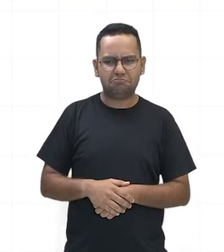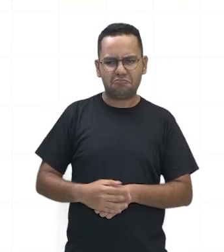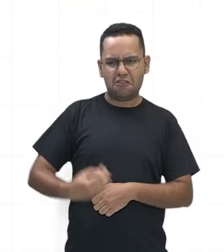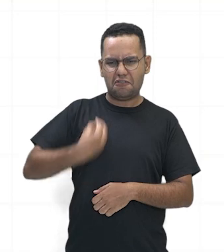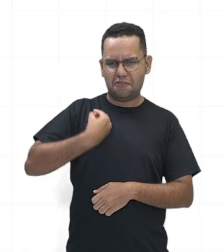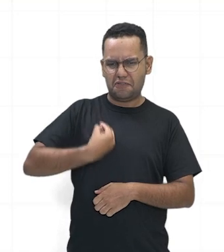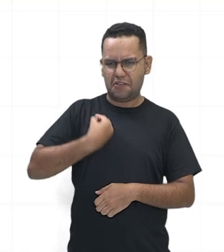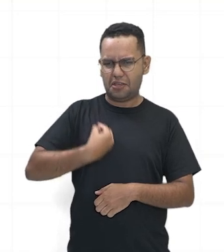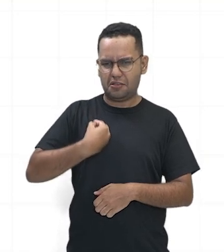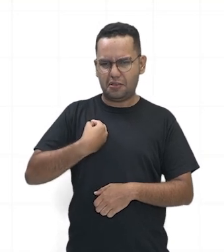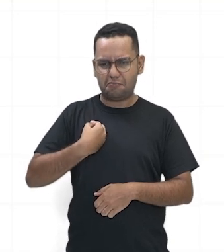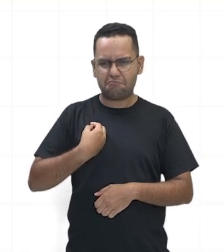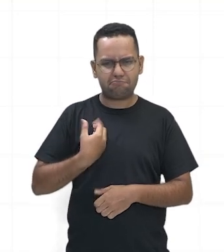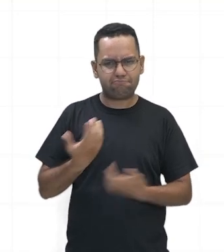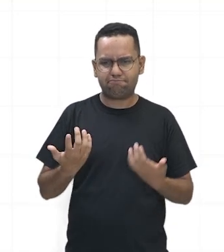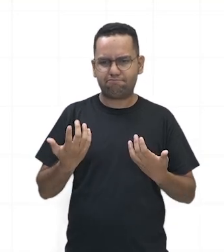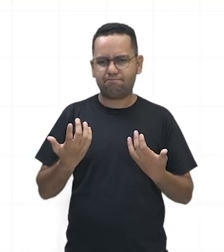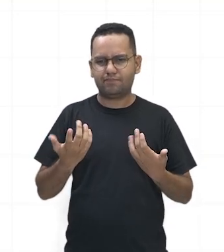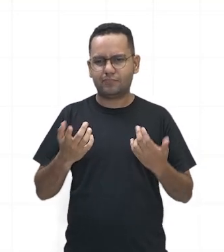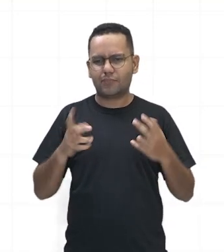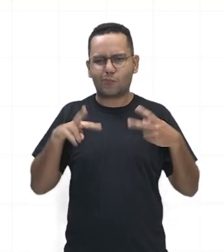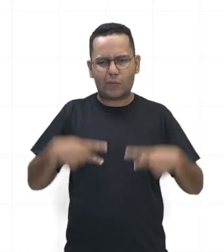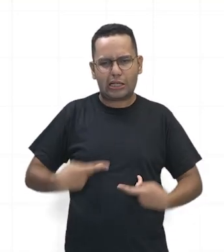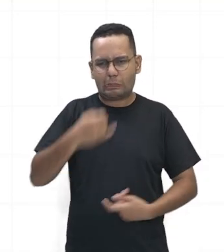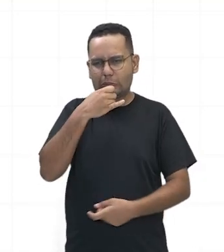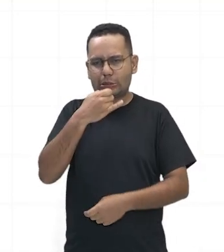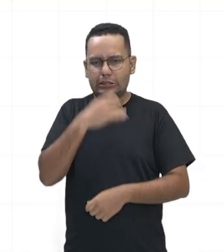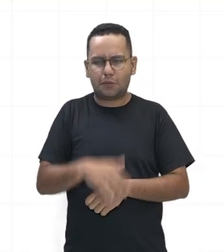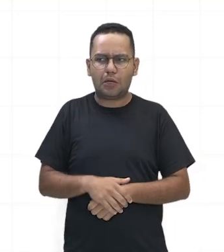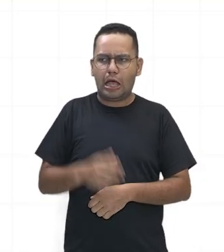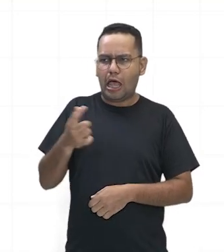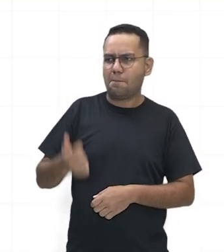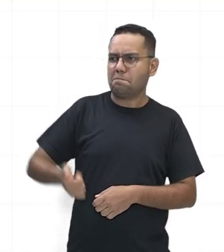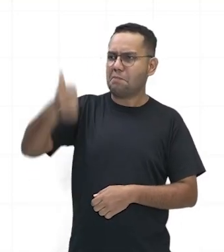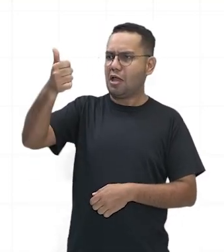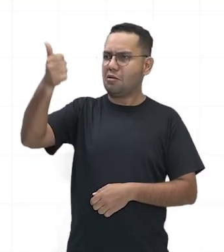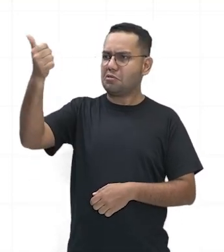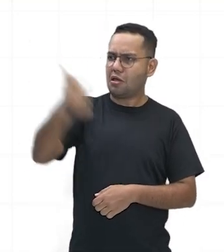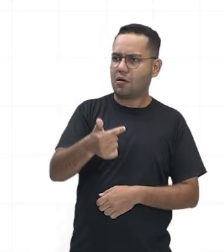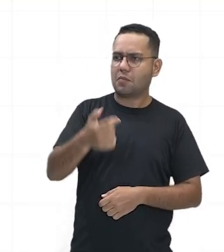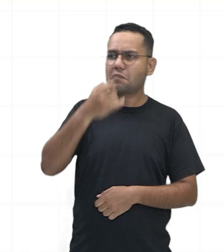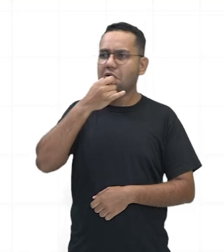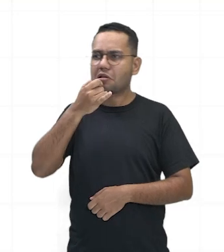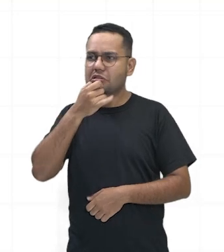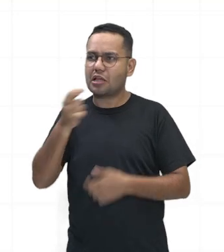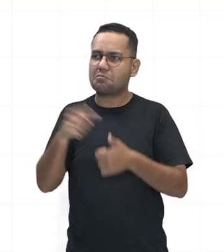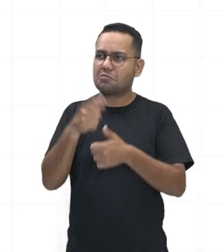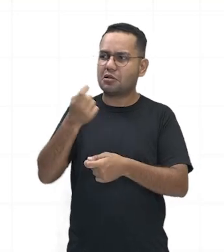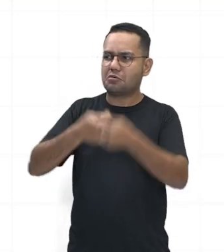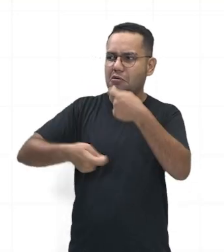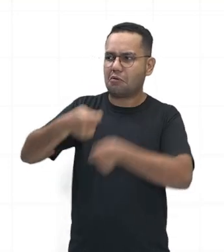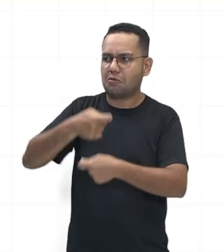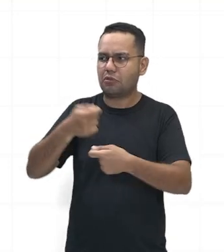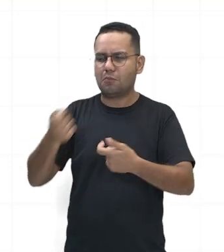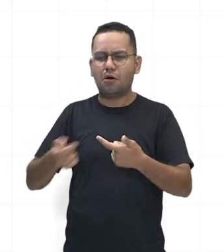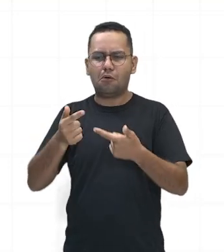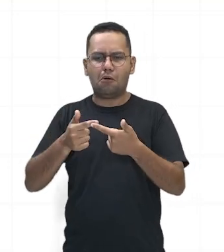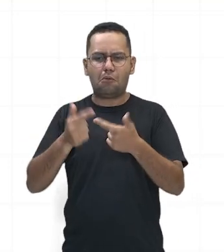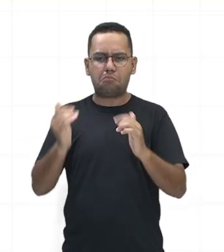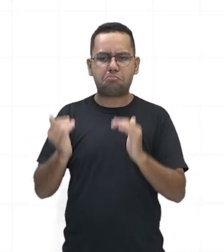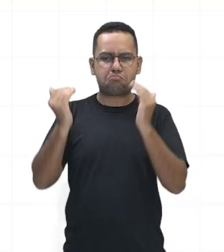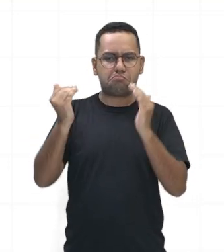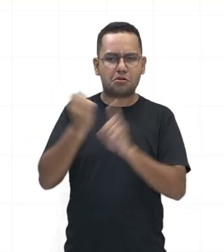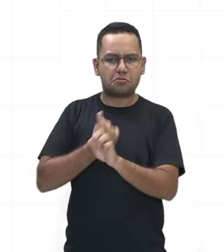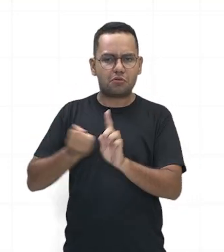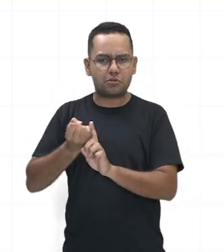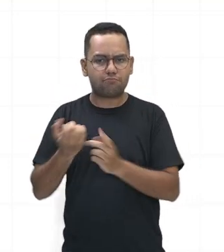humana por questões econômicas ou de status sociais. Toda